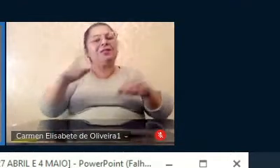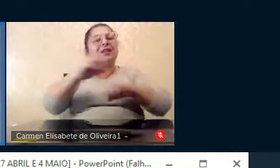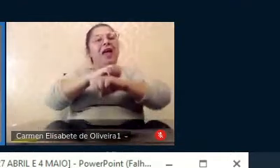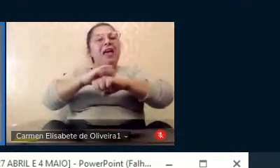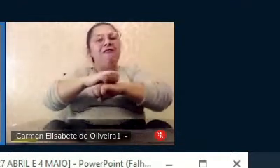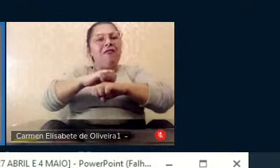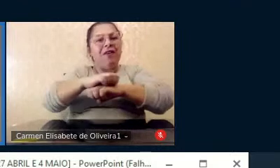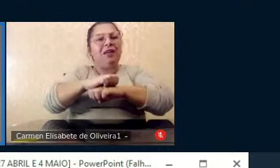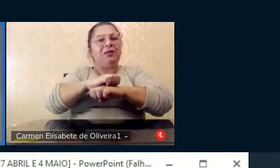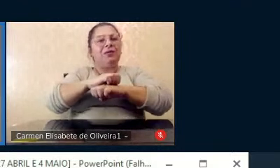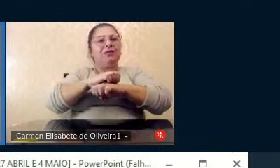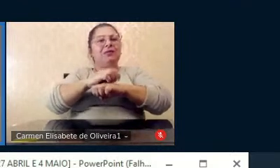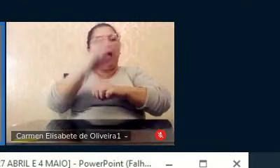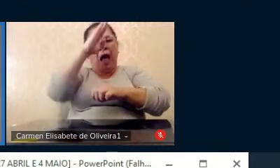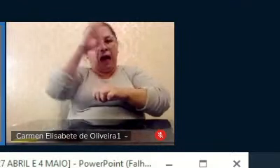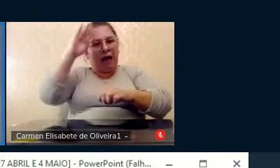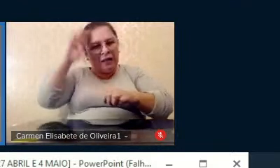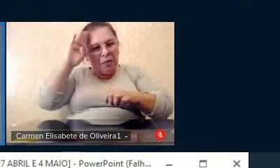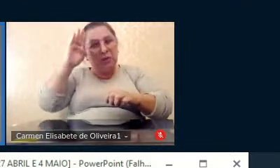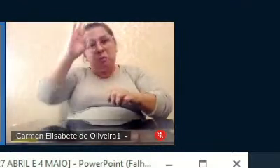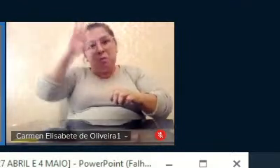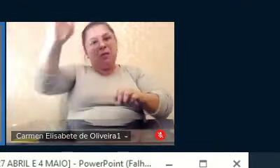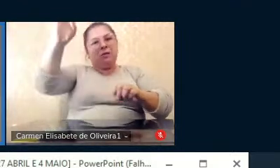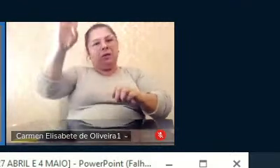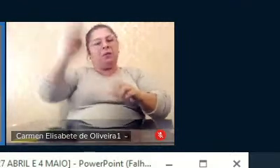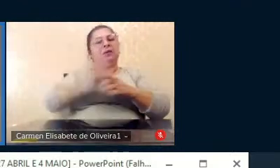eventos acadêmicos, principalmente,